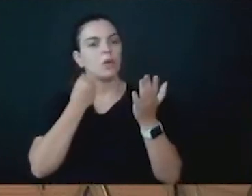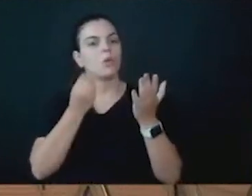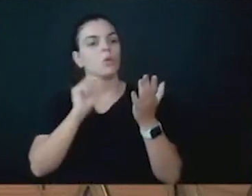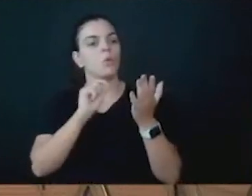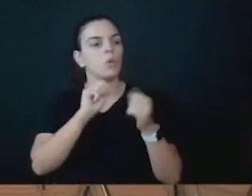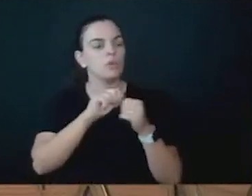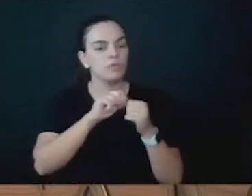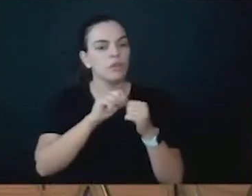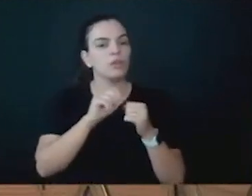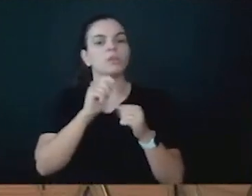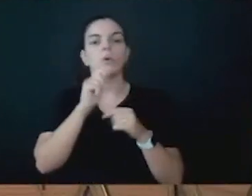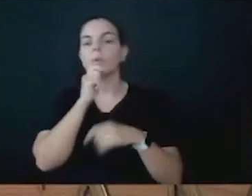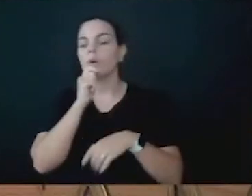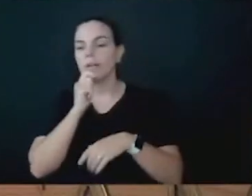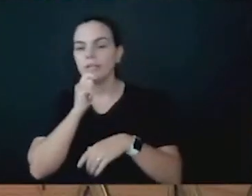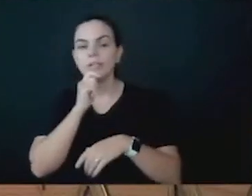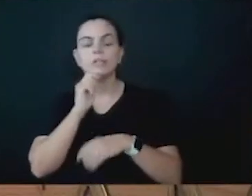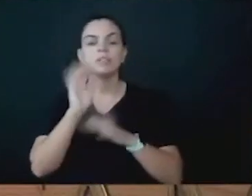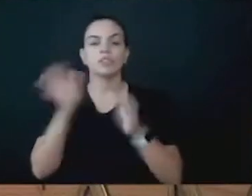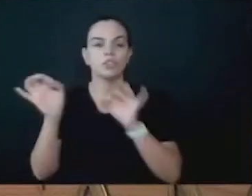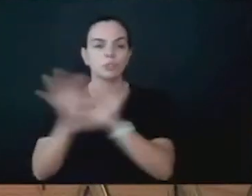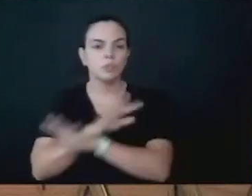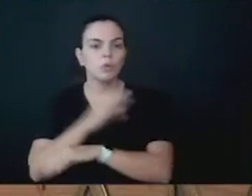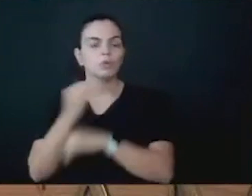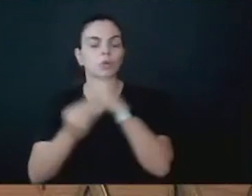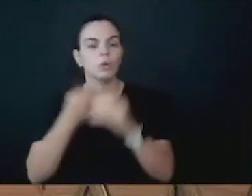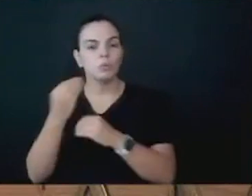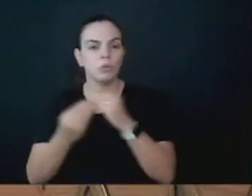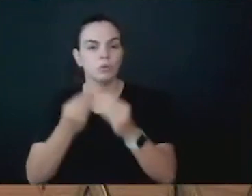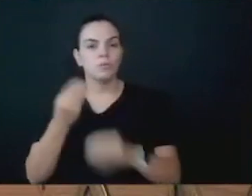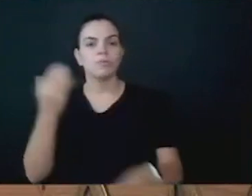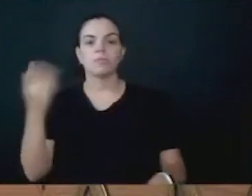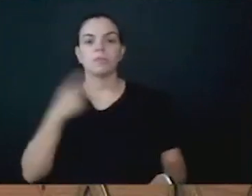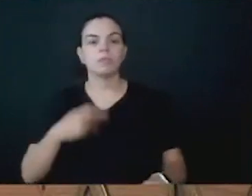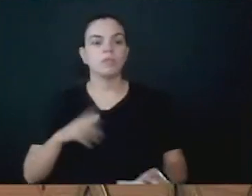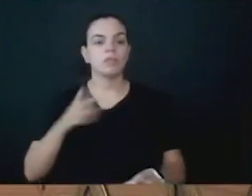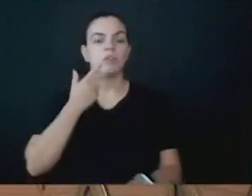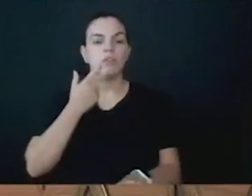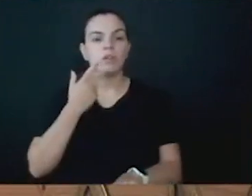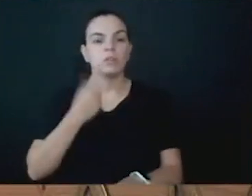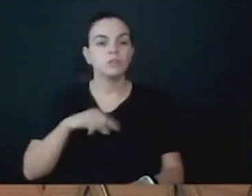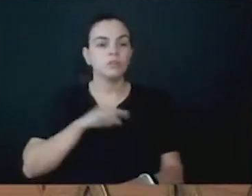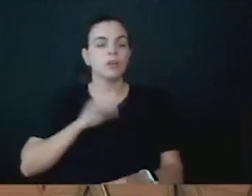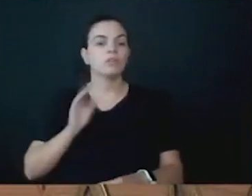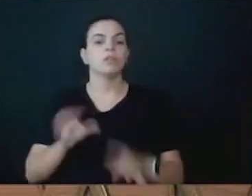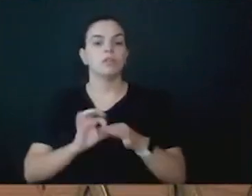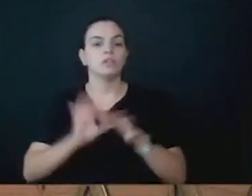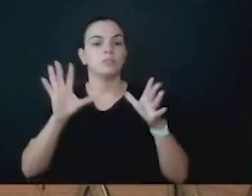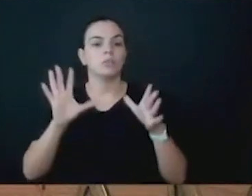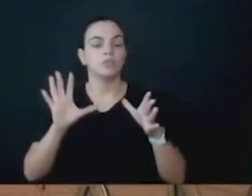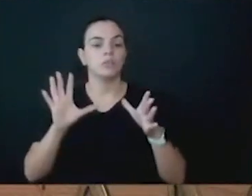já foi entregue. E se persistirem dúvidas, como o nosso presidente já falou, a gente está à disposição aí para relacioná-las